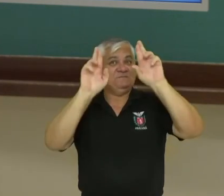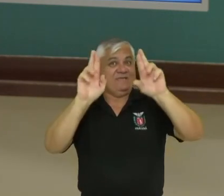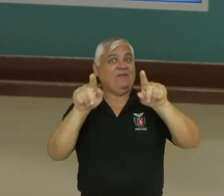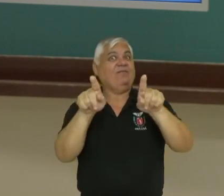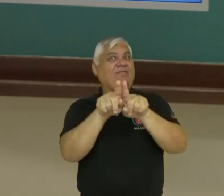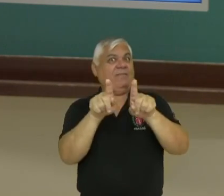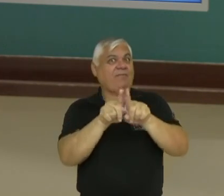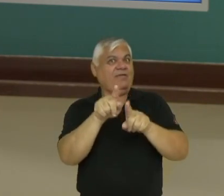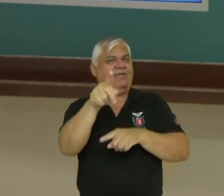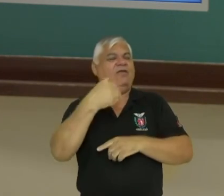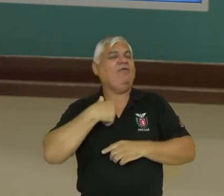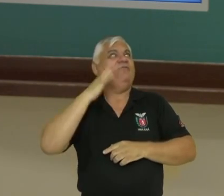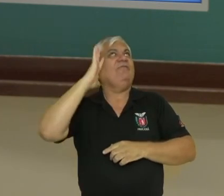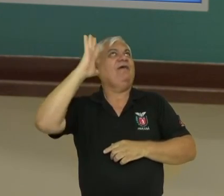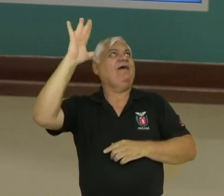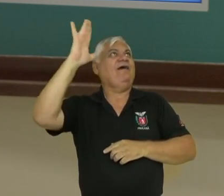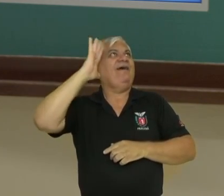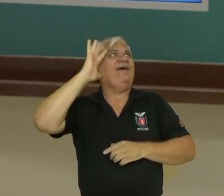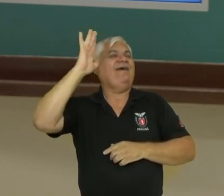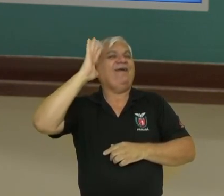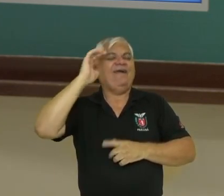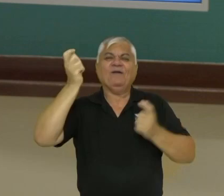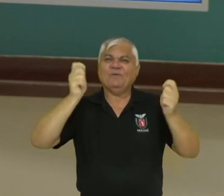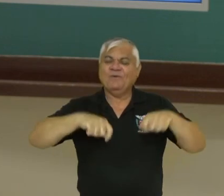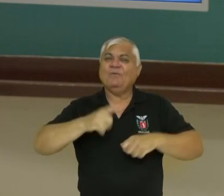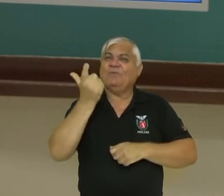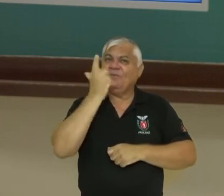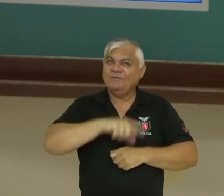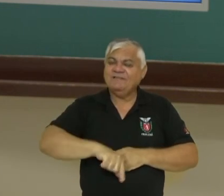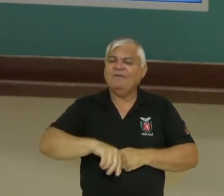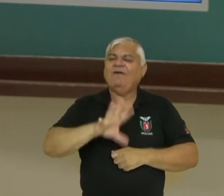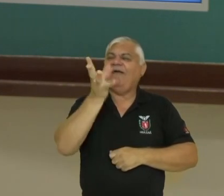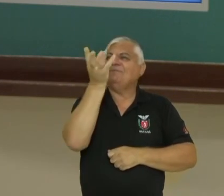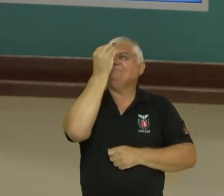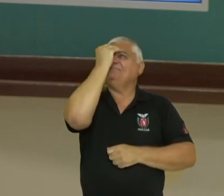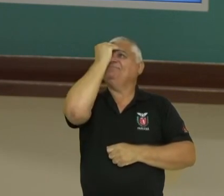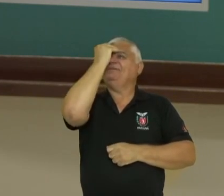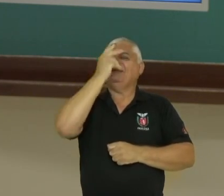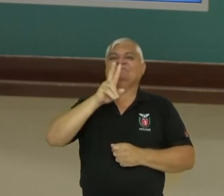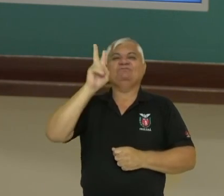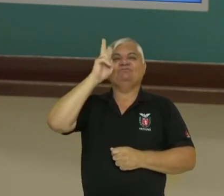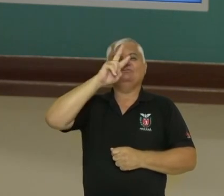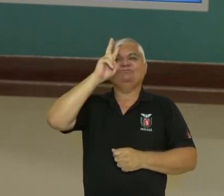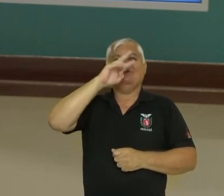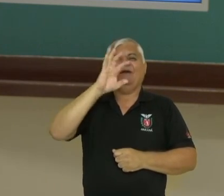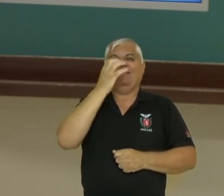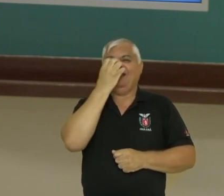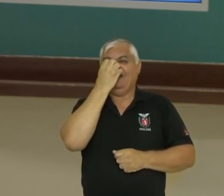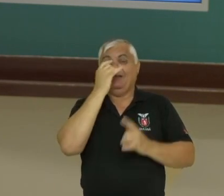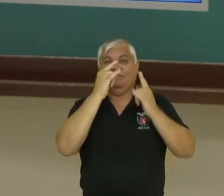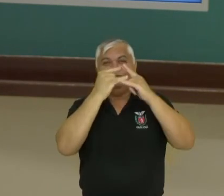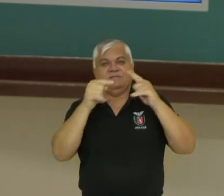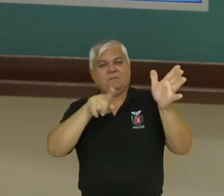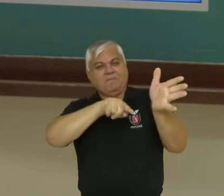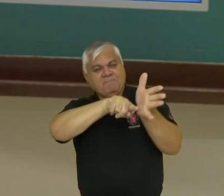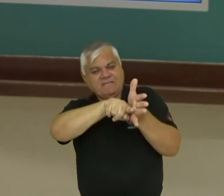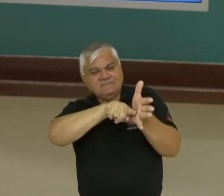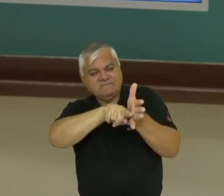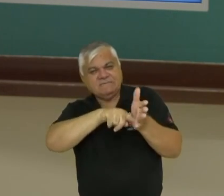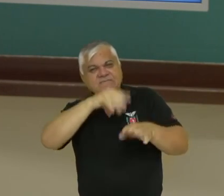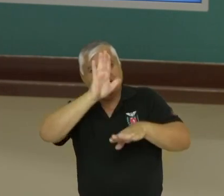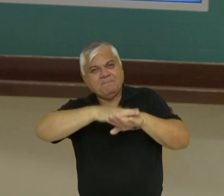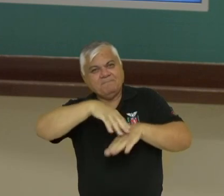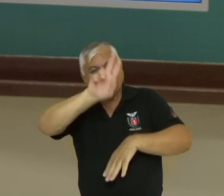também tenham viajado pela imaginação, conseguindo captar aí a história um pouquinho do circo, né? Pesquise sempre mais,